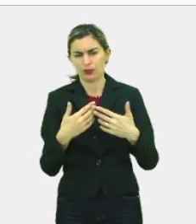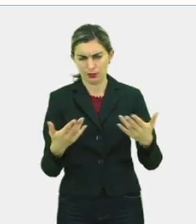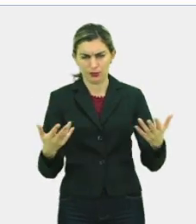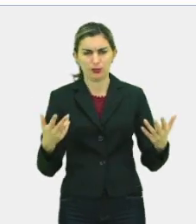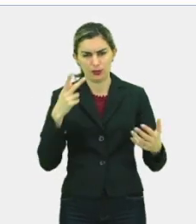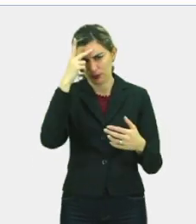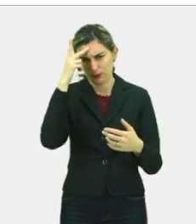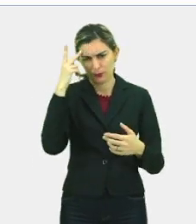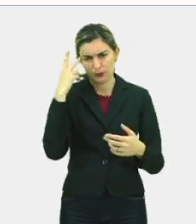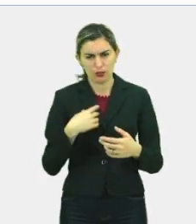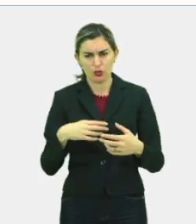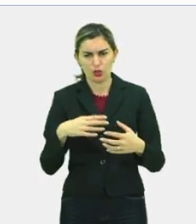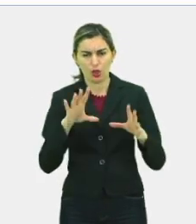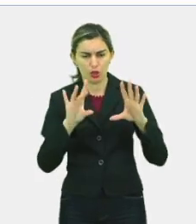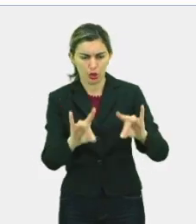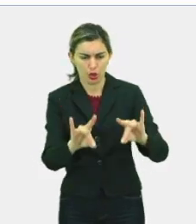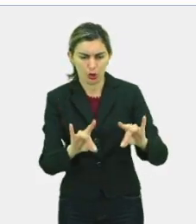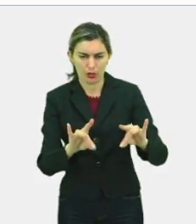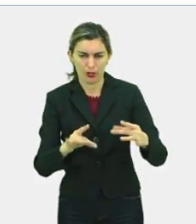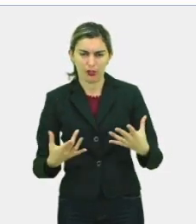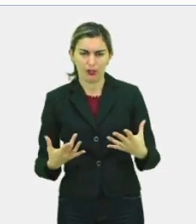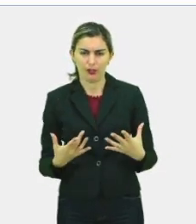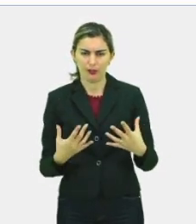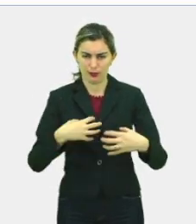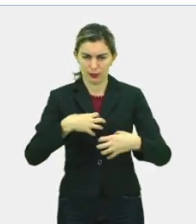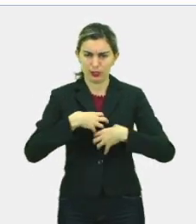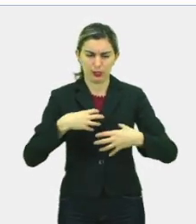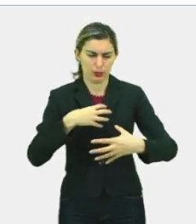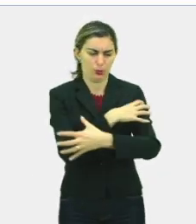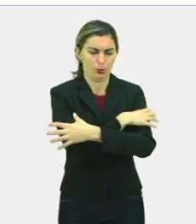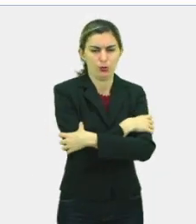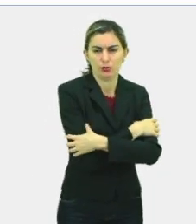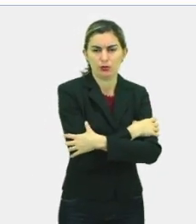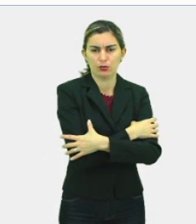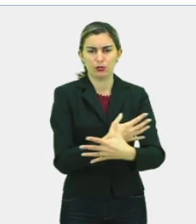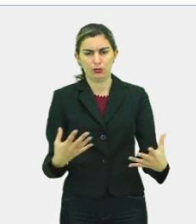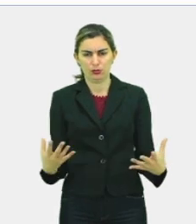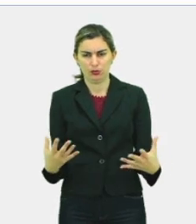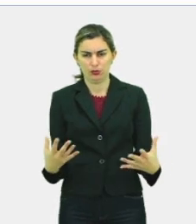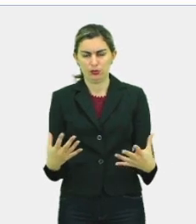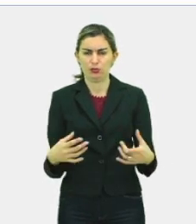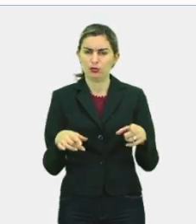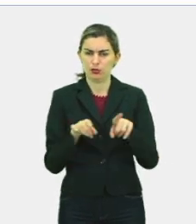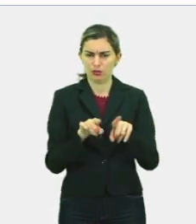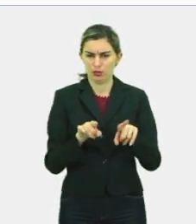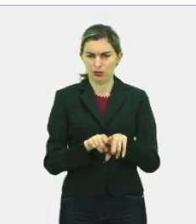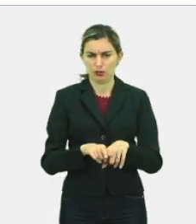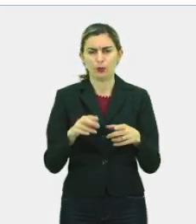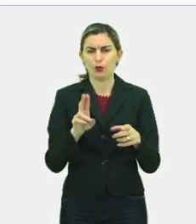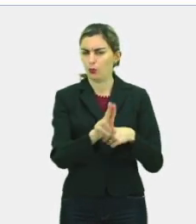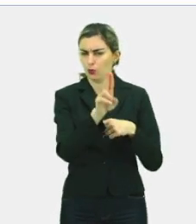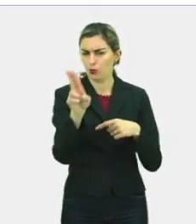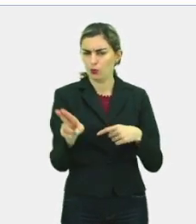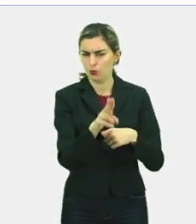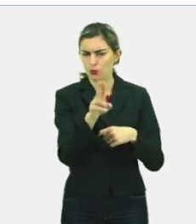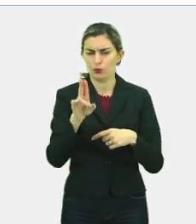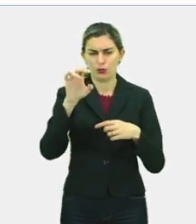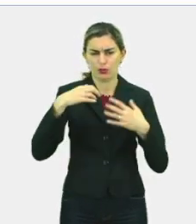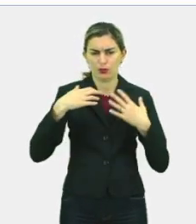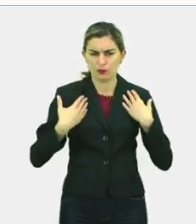seja, as pessoas se tocam, né? E se seguram ao mesmo tempo. E utiliza